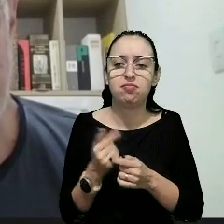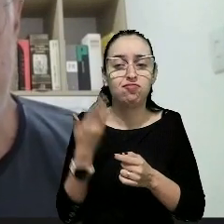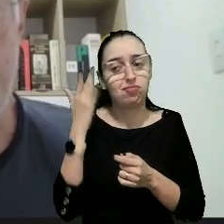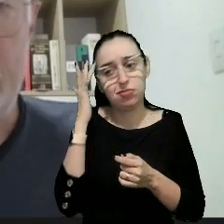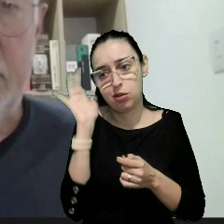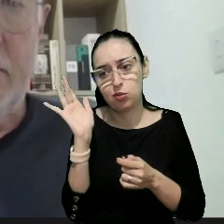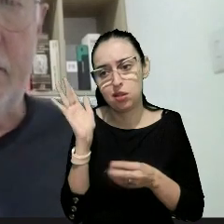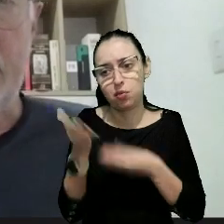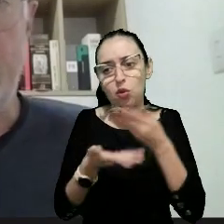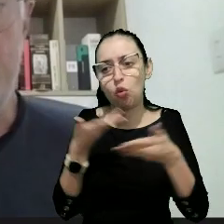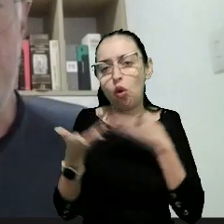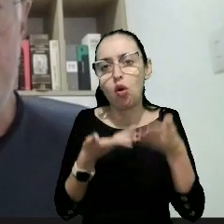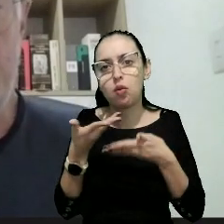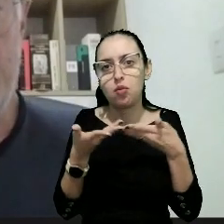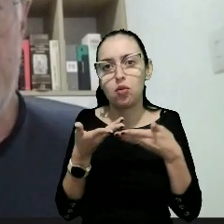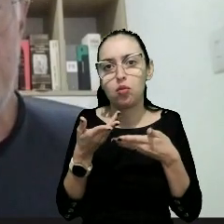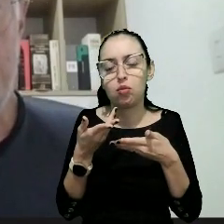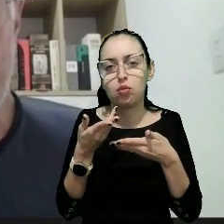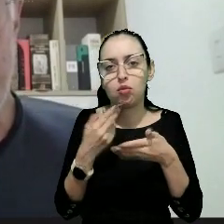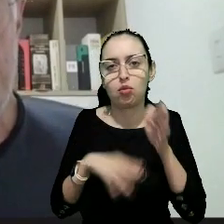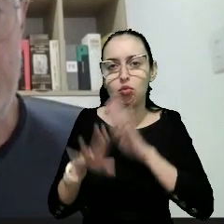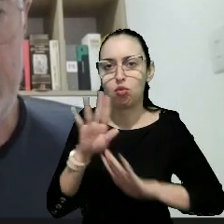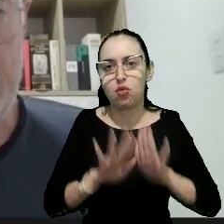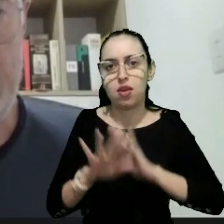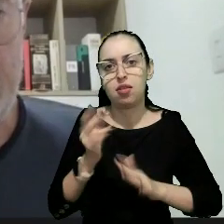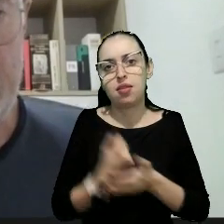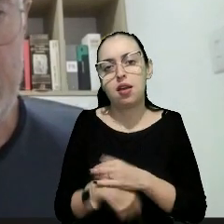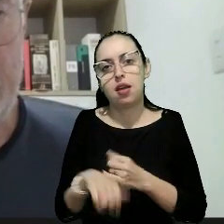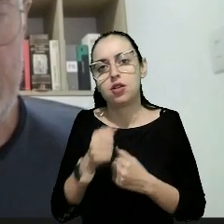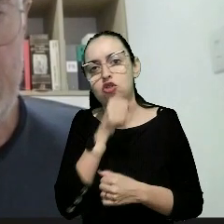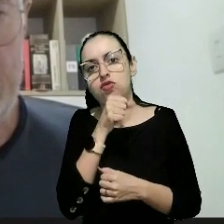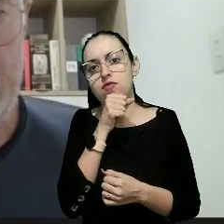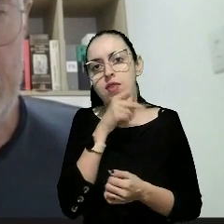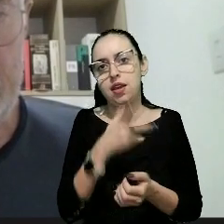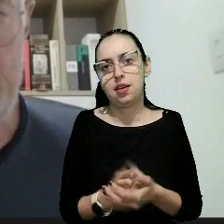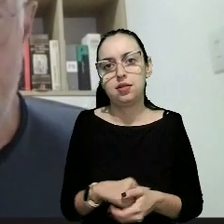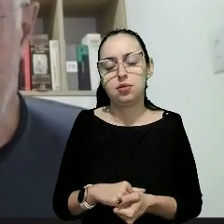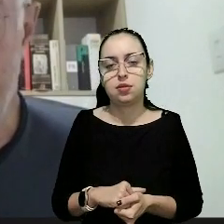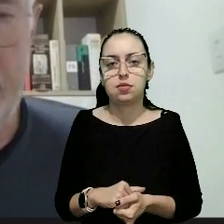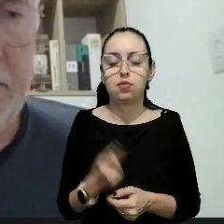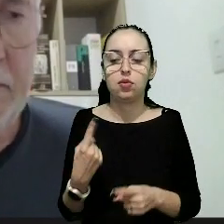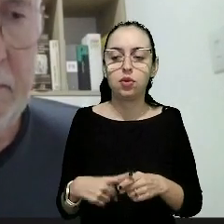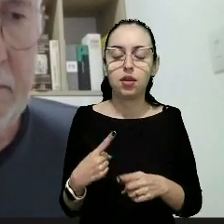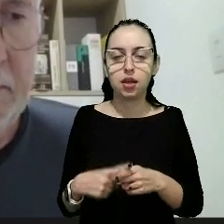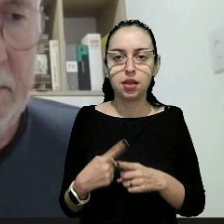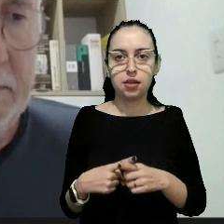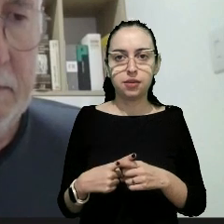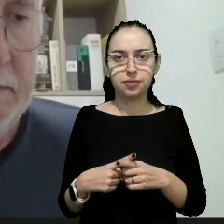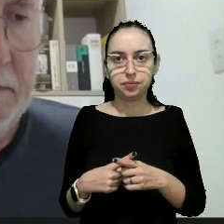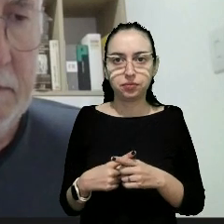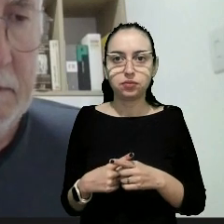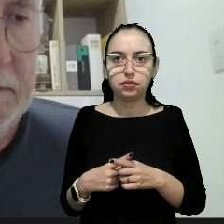Então, eu acho que a gente não sabe mesmo lidar com os idosos, com os velhos, né?